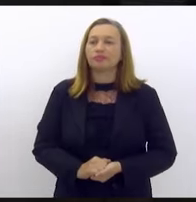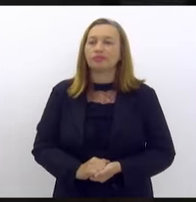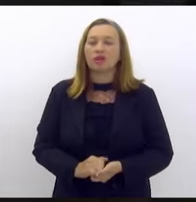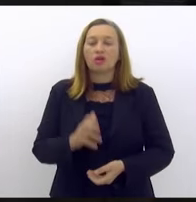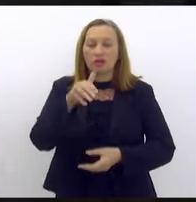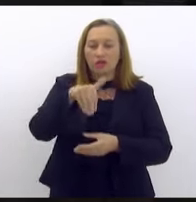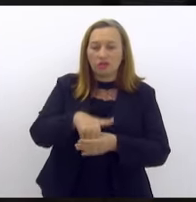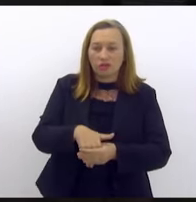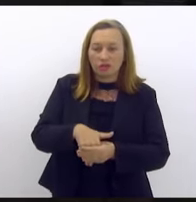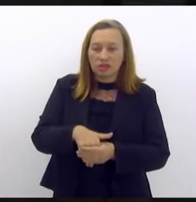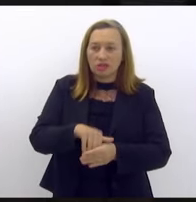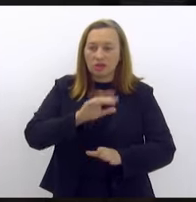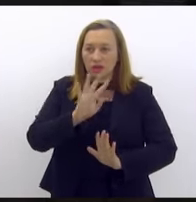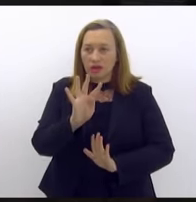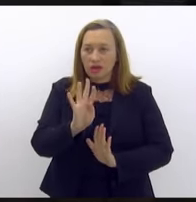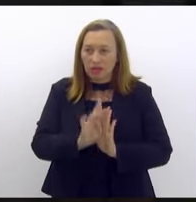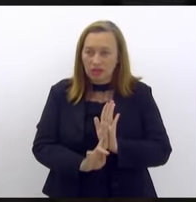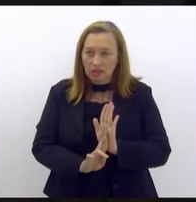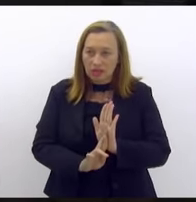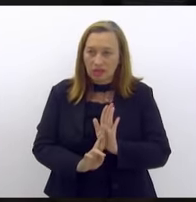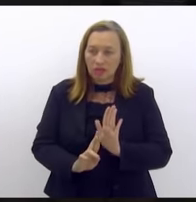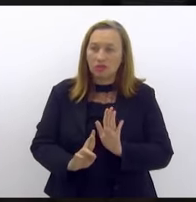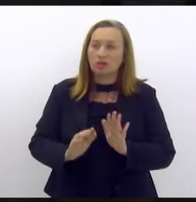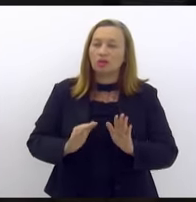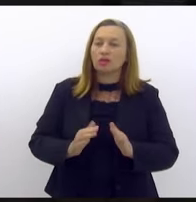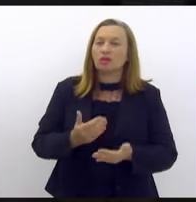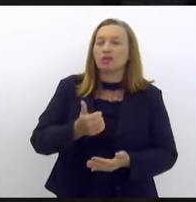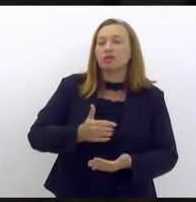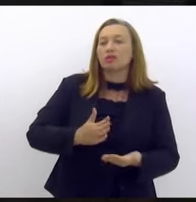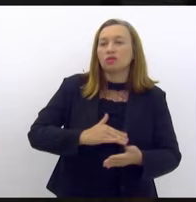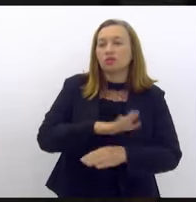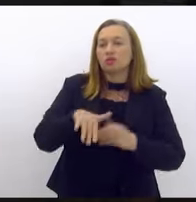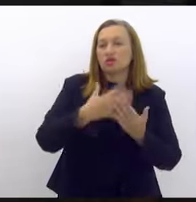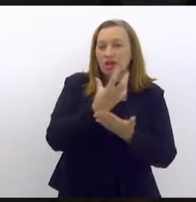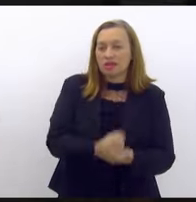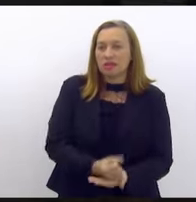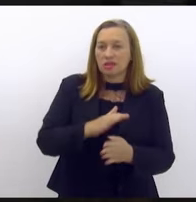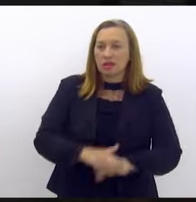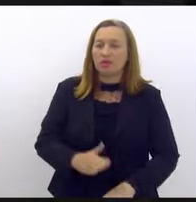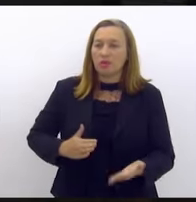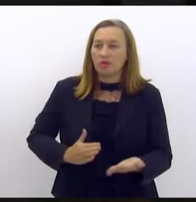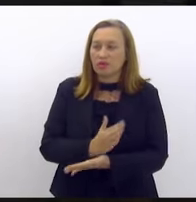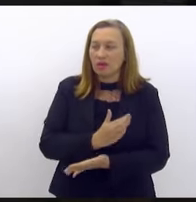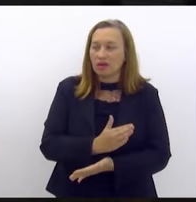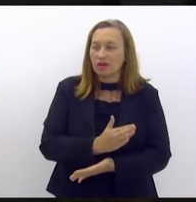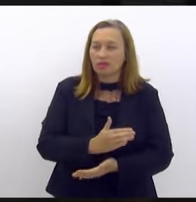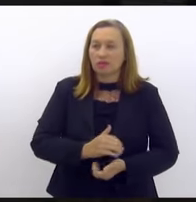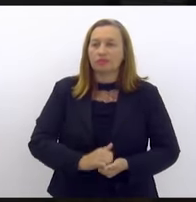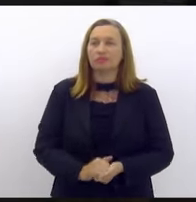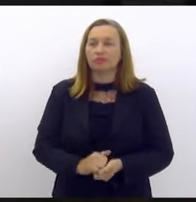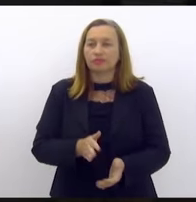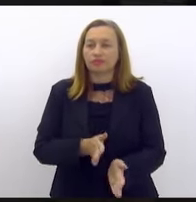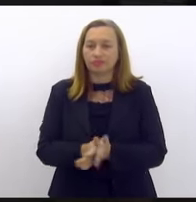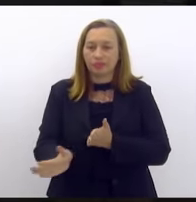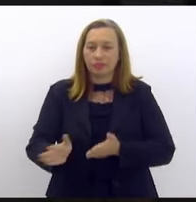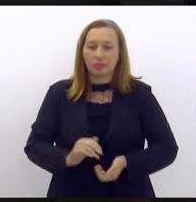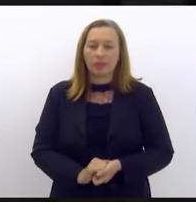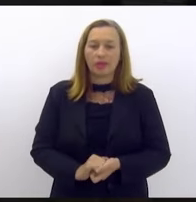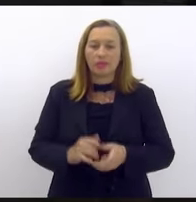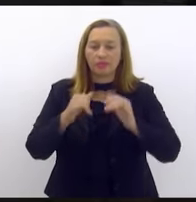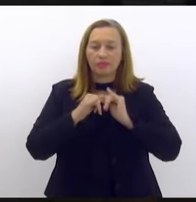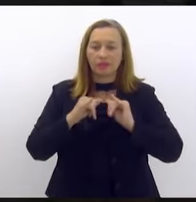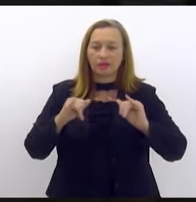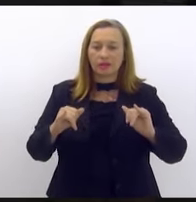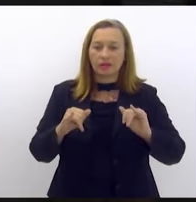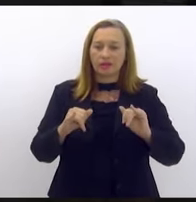Em votação, a redação do vencido, assim emendado. Os senhores que aprovam permaneçam como estão. Aprovado, vai autógrafo. Para